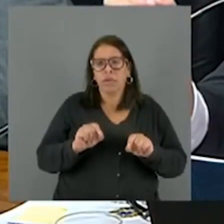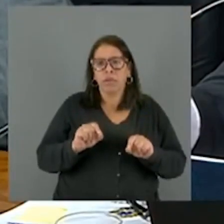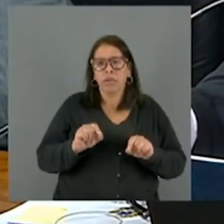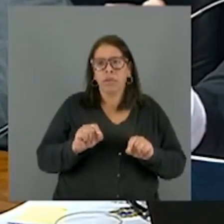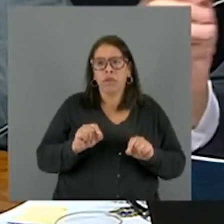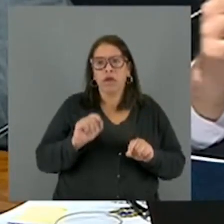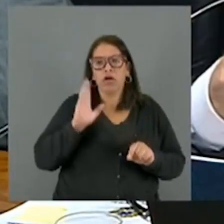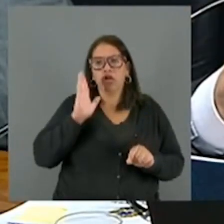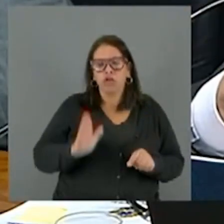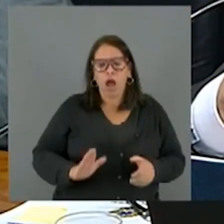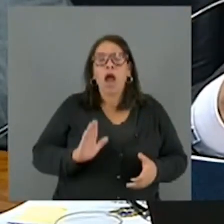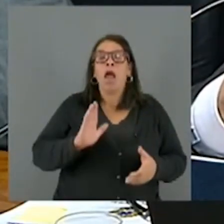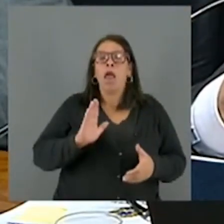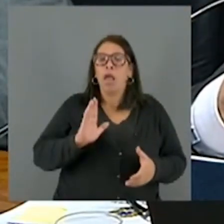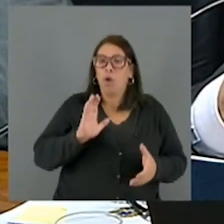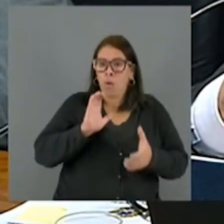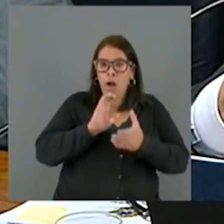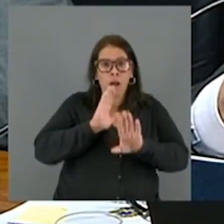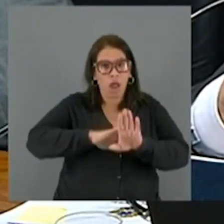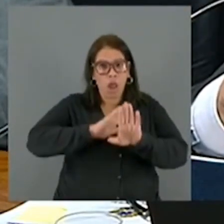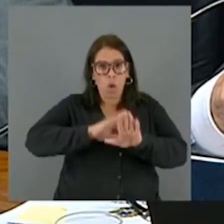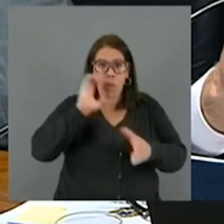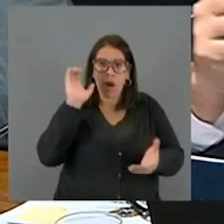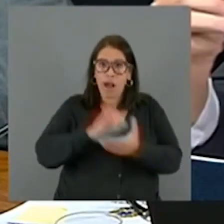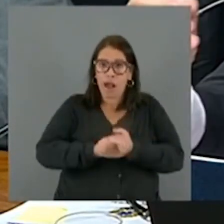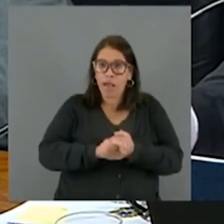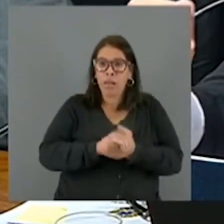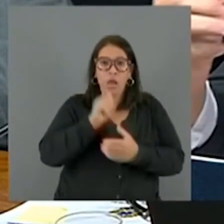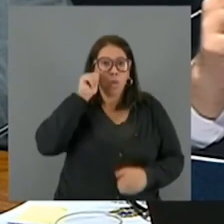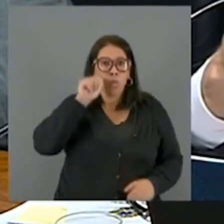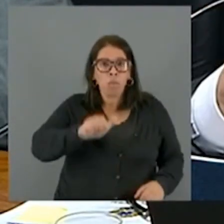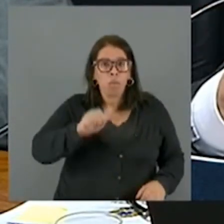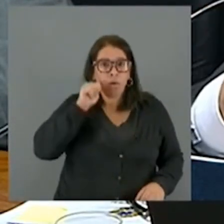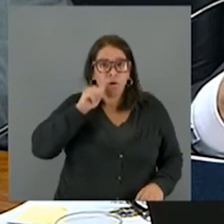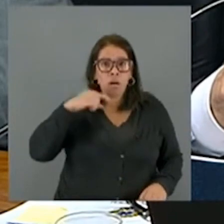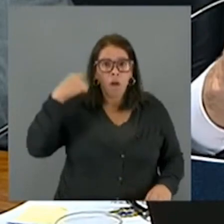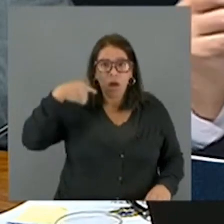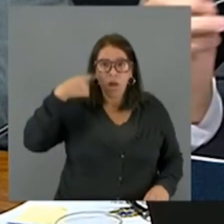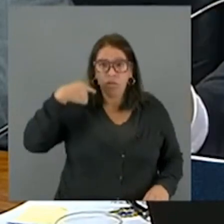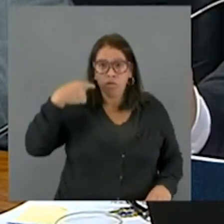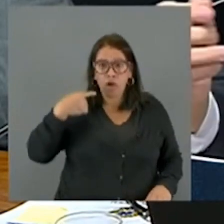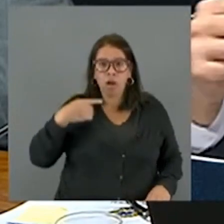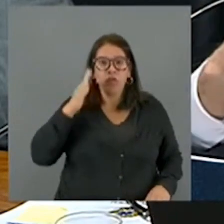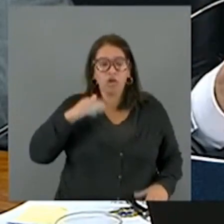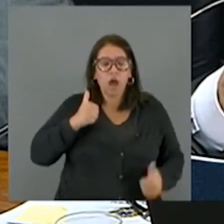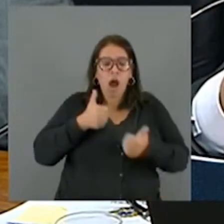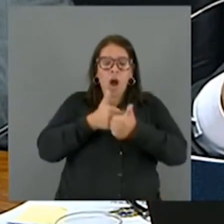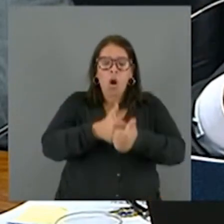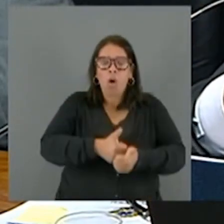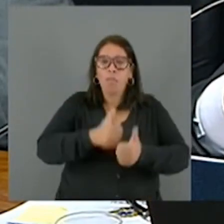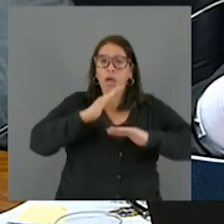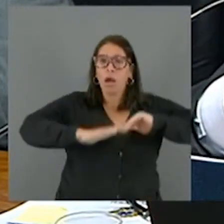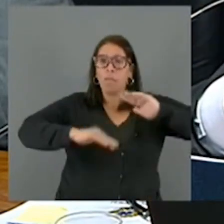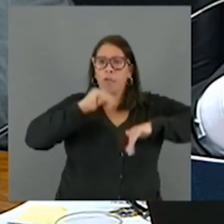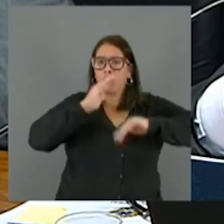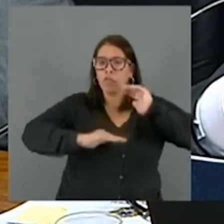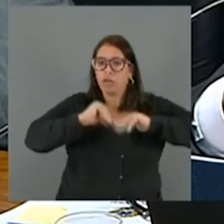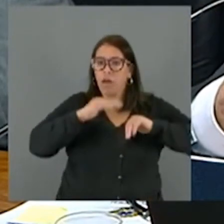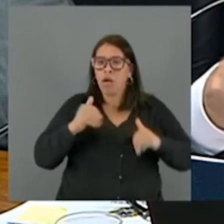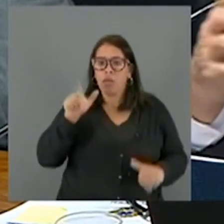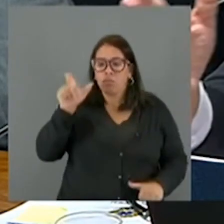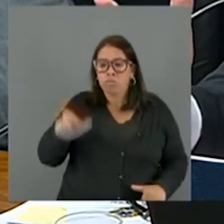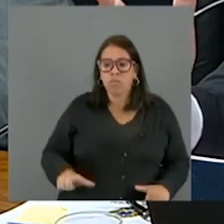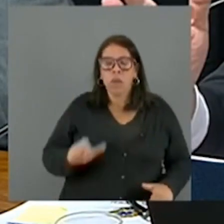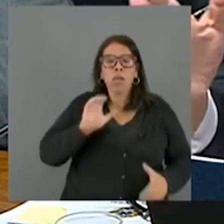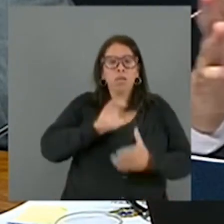Pessoal, notícia muito urgente. A situação do senador Sérgio Moro começa a ficar insustentável. E tudo indica que